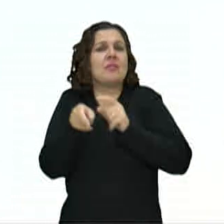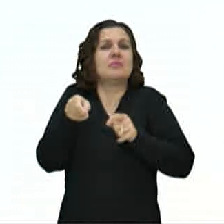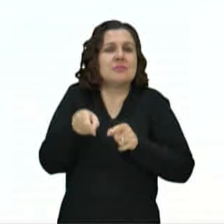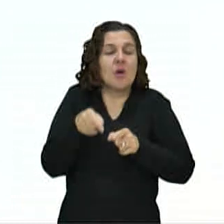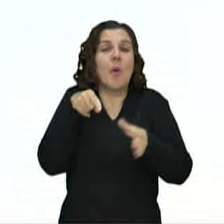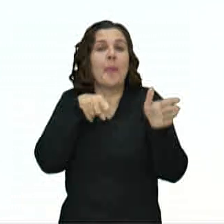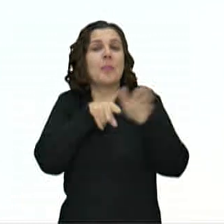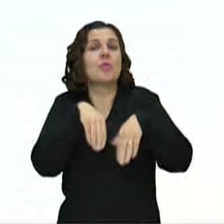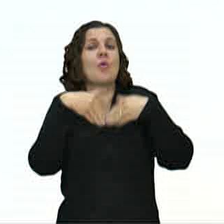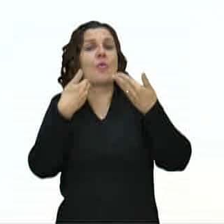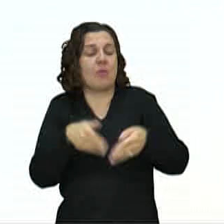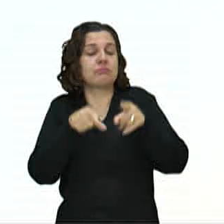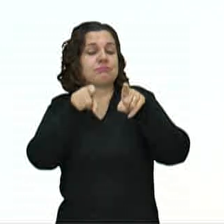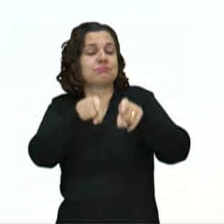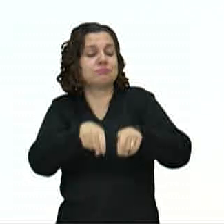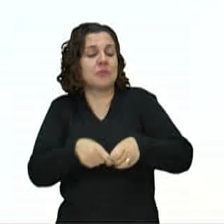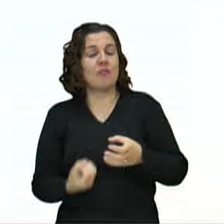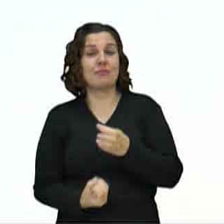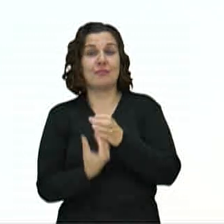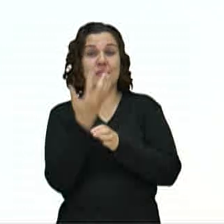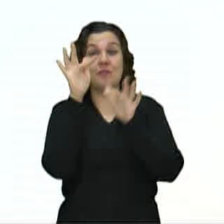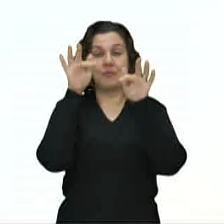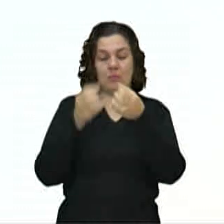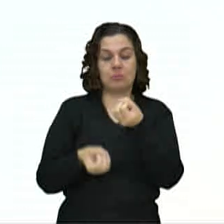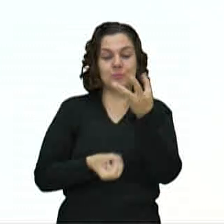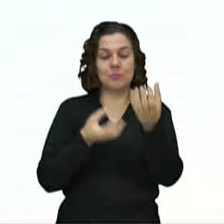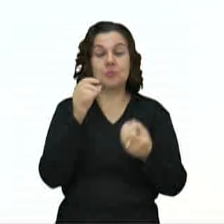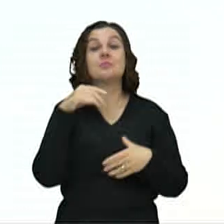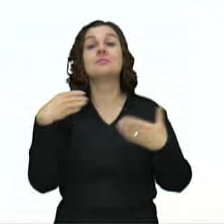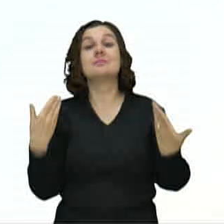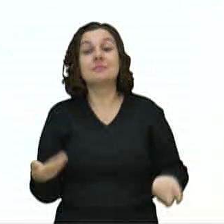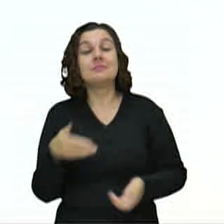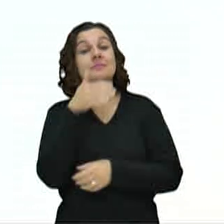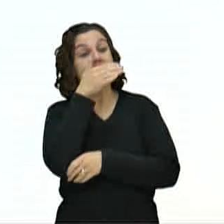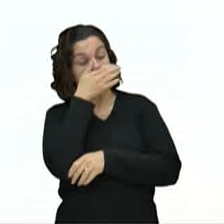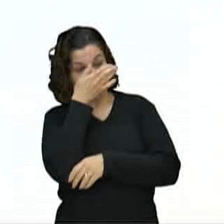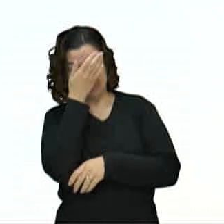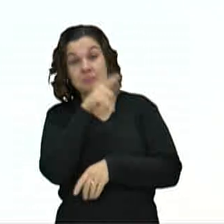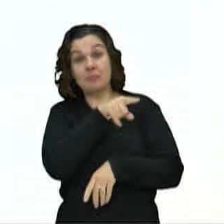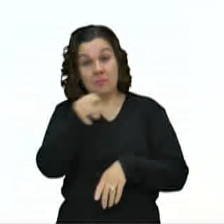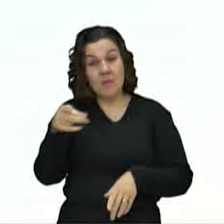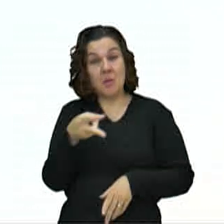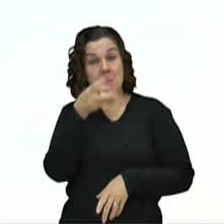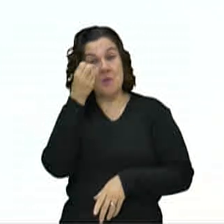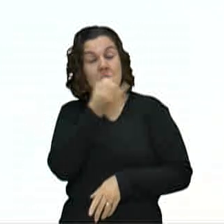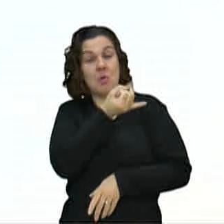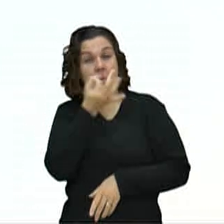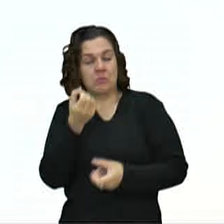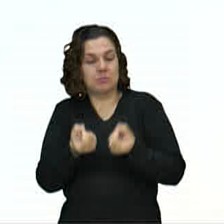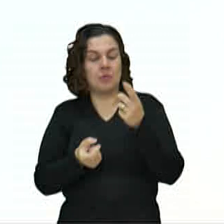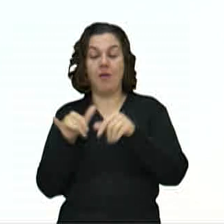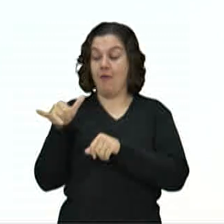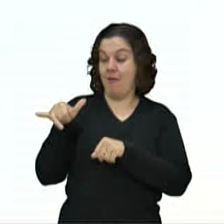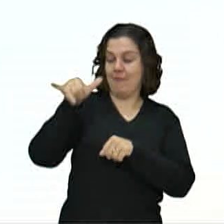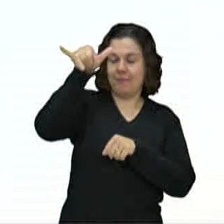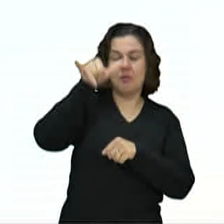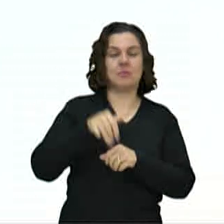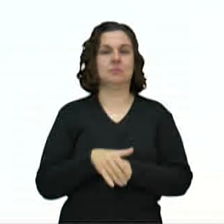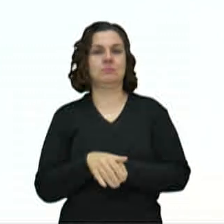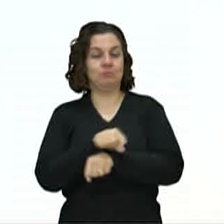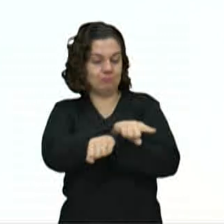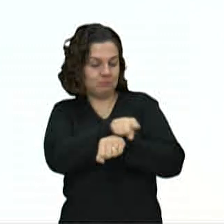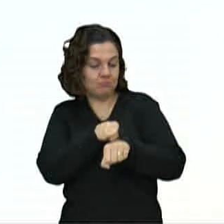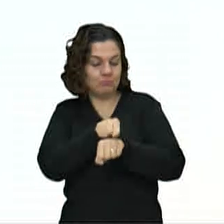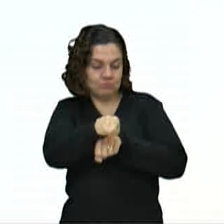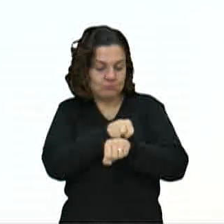é, qual é a colheita a partir das sementes que eles estão lançando? Reparou quais são as sementes? Aviões,